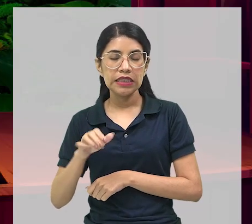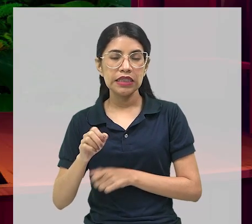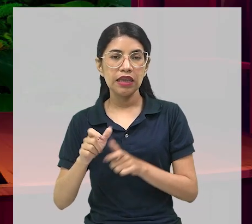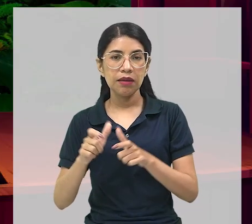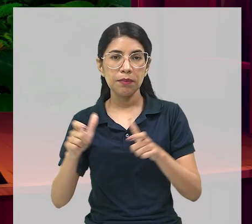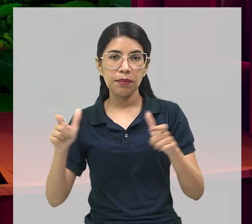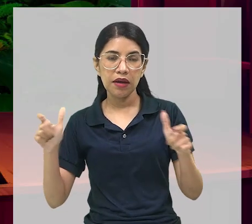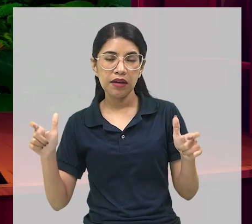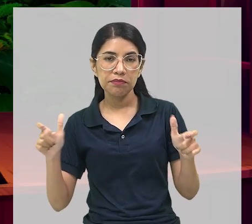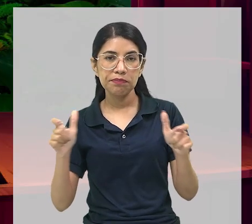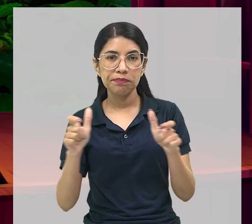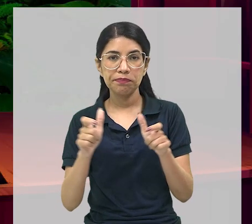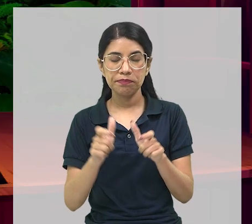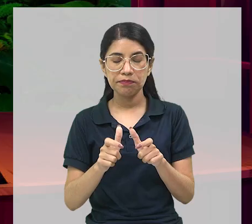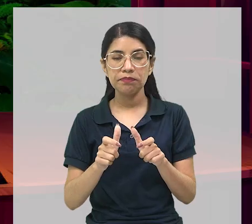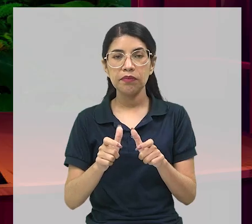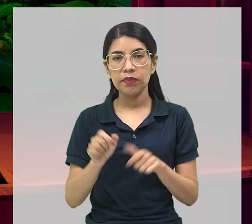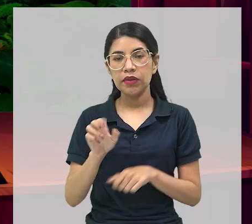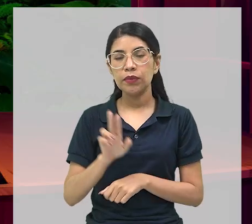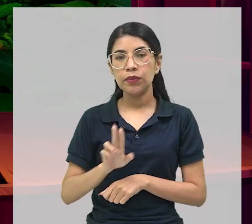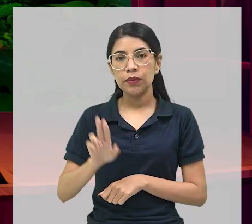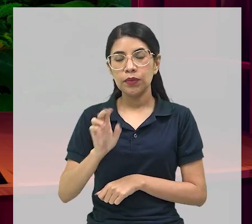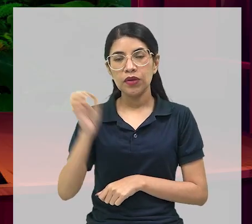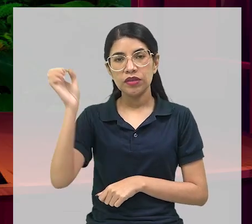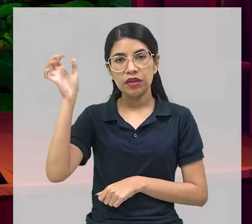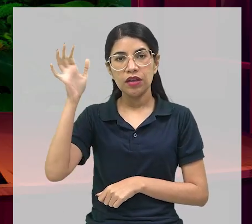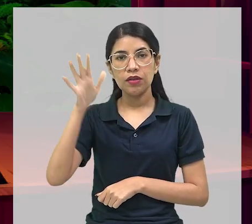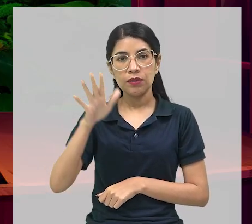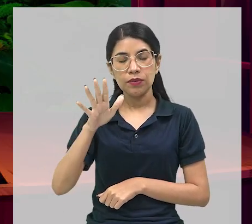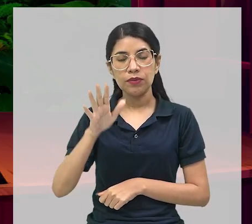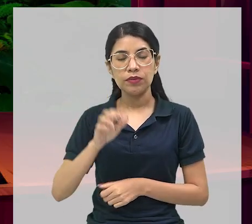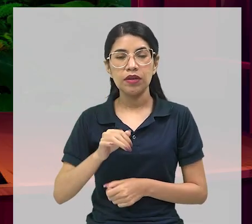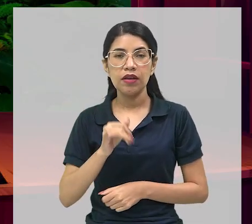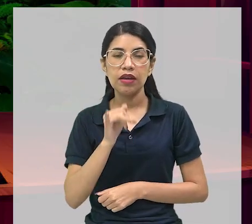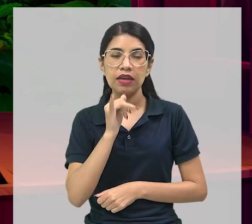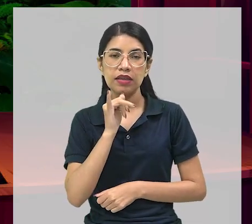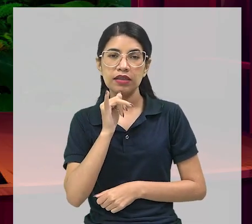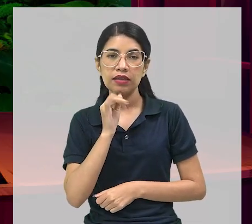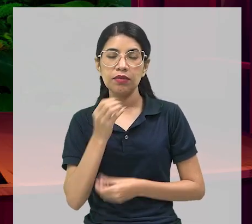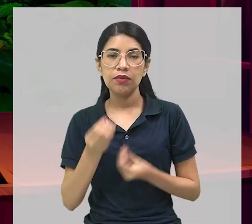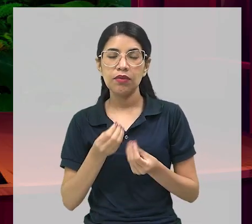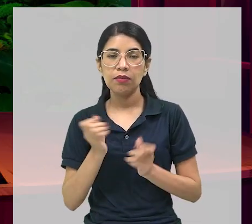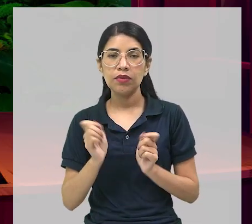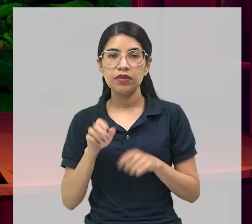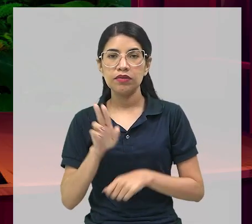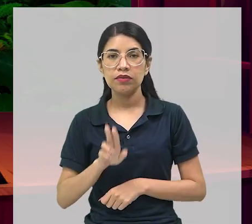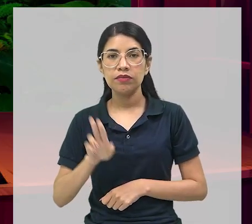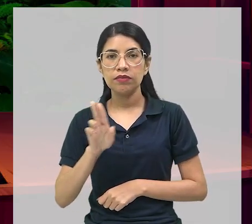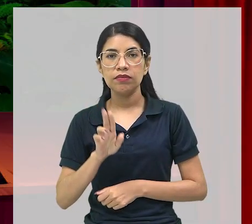gente quer reduzir, a gente utiliza a iluminação para isso. Vamos ver como a gente pode utilizar essa